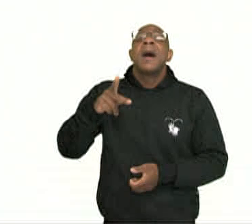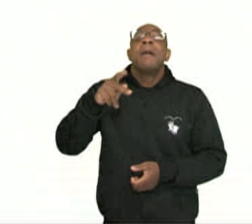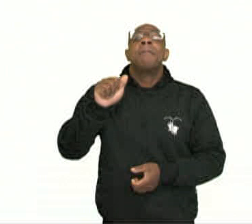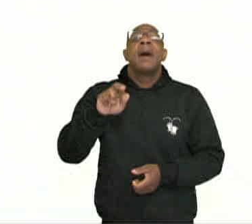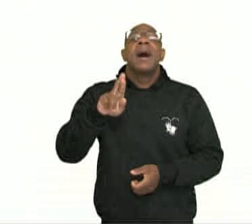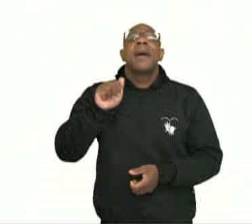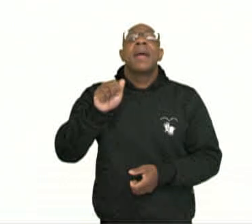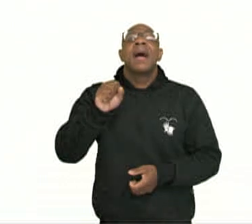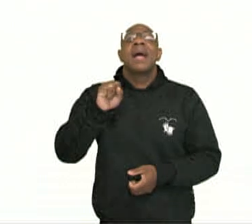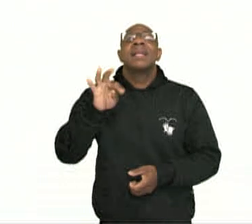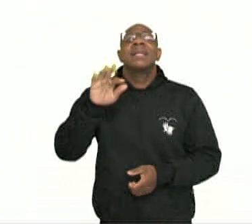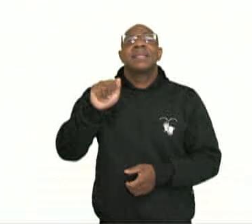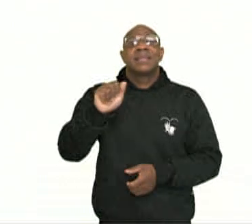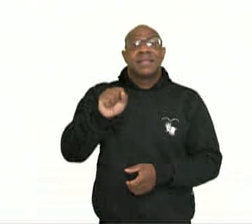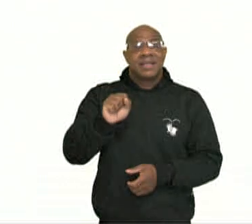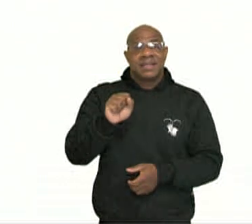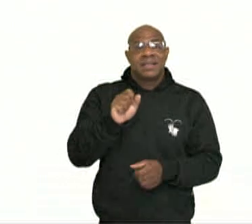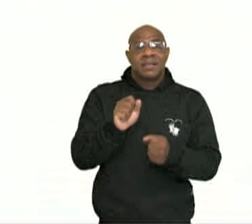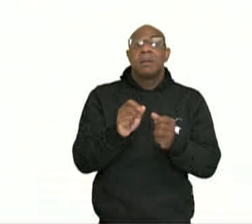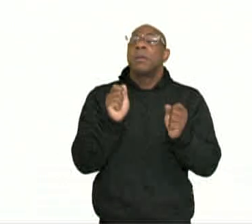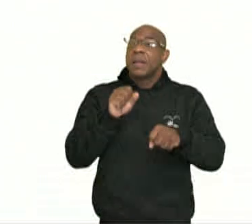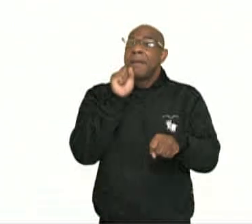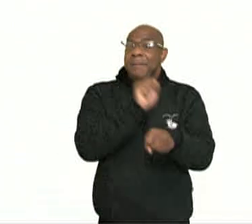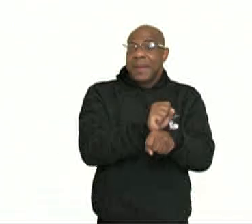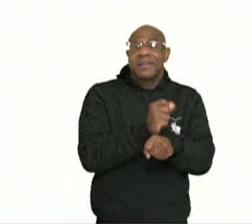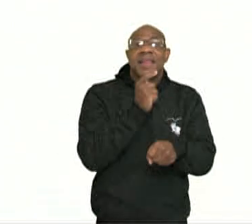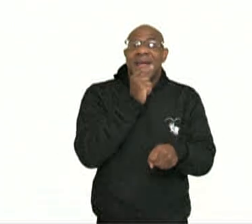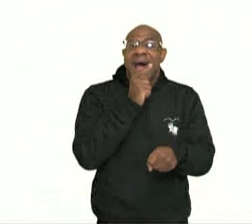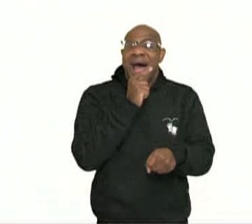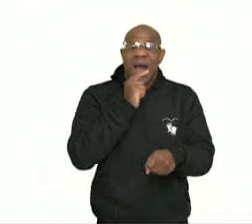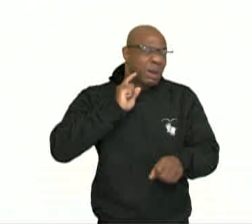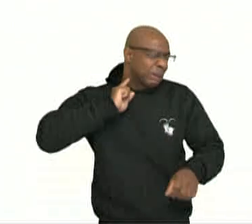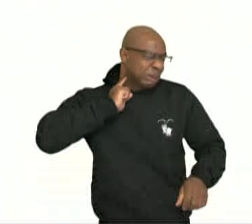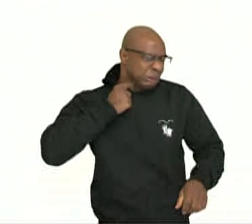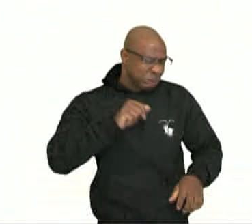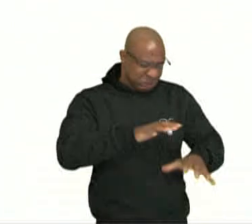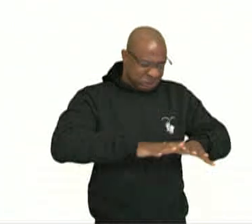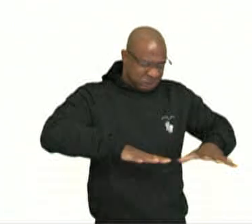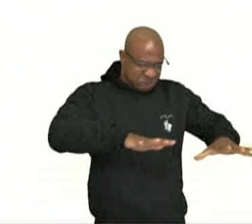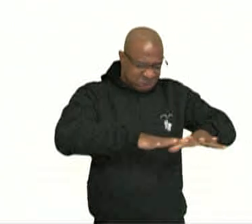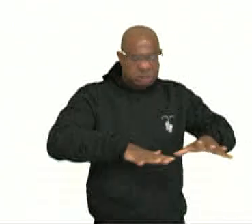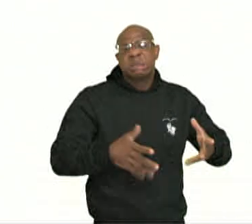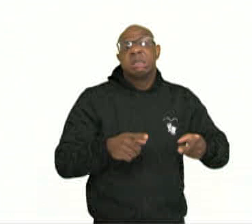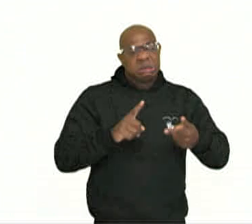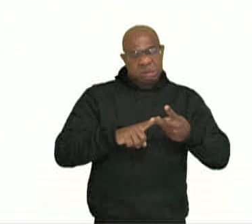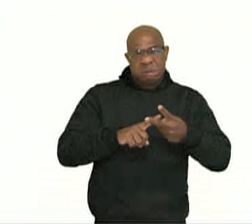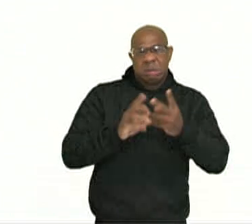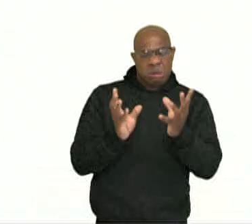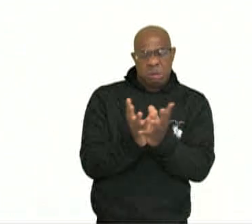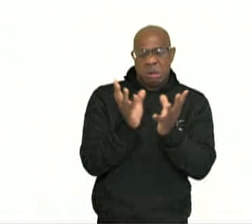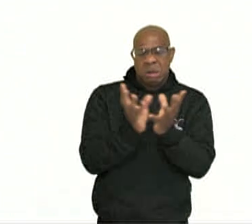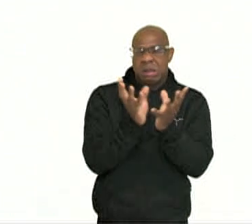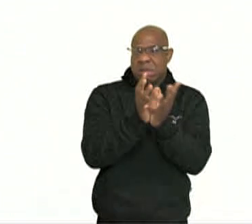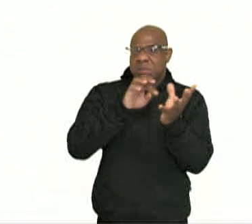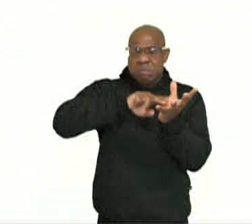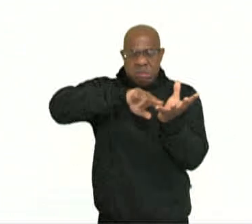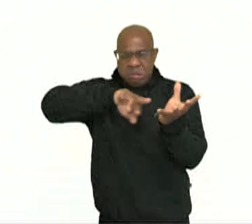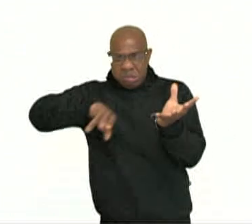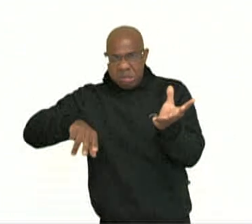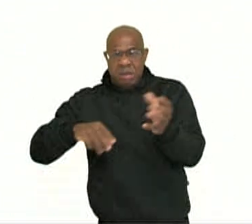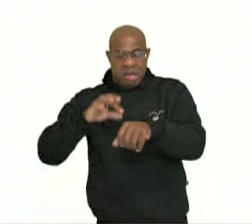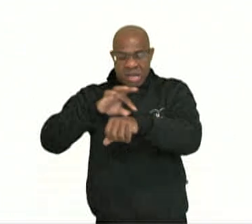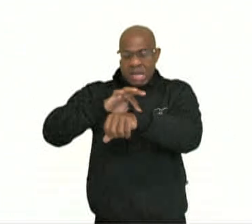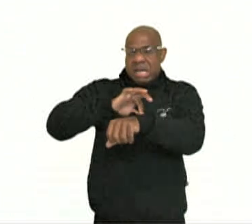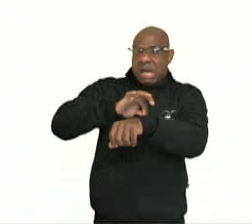contaminada. Olha aqui, nas verduras mal lavadas, dos alimentos crus, como carne, né, por exemplo,